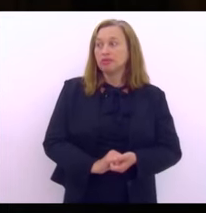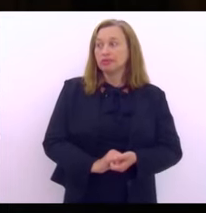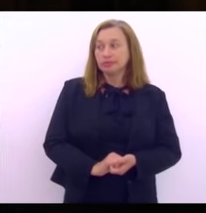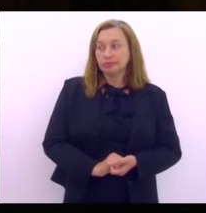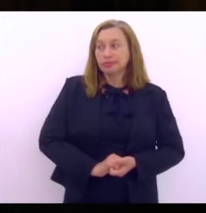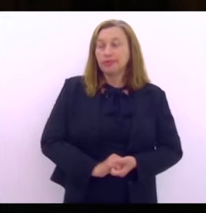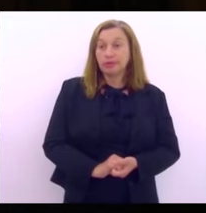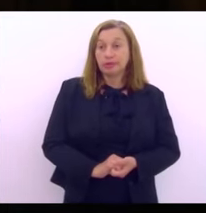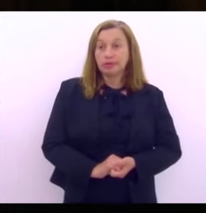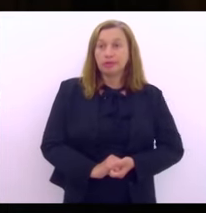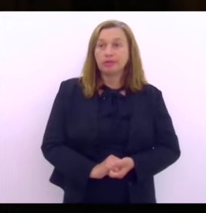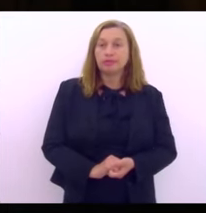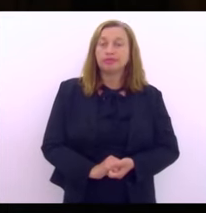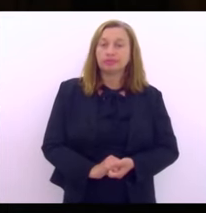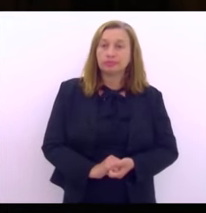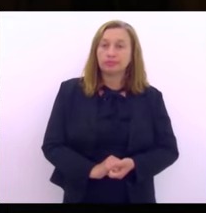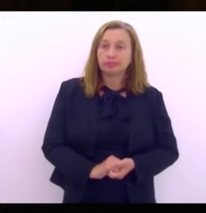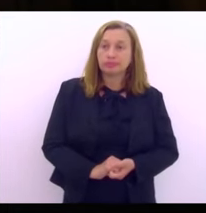que vem